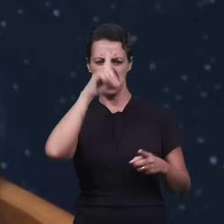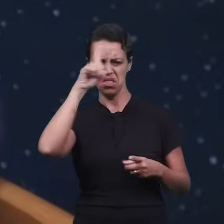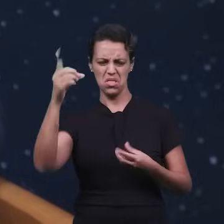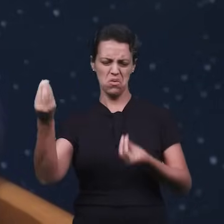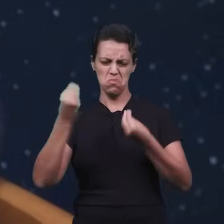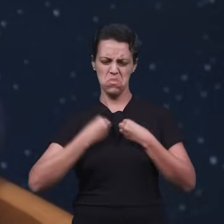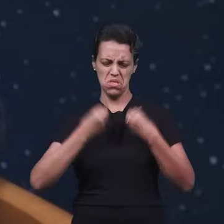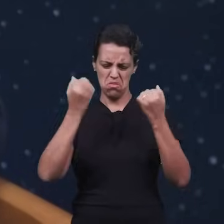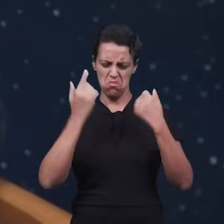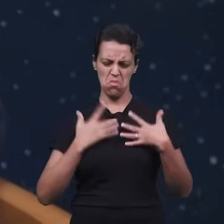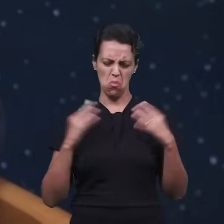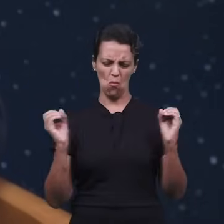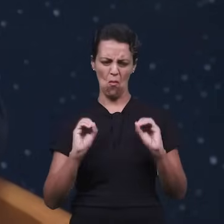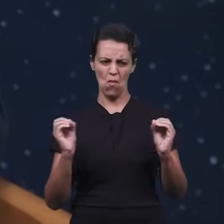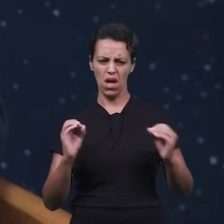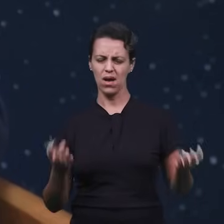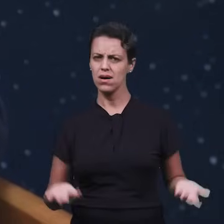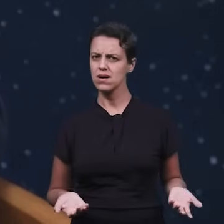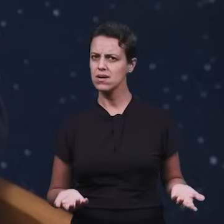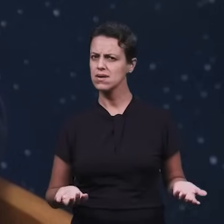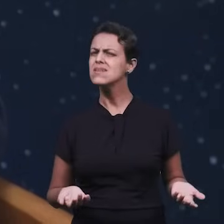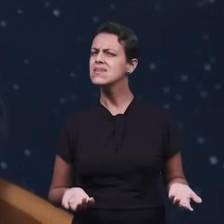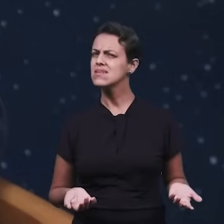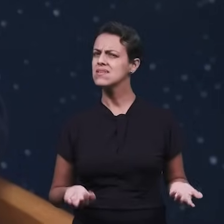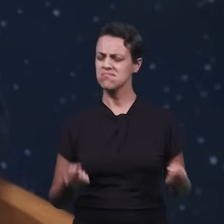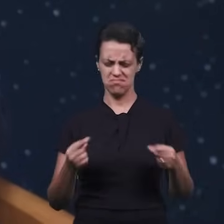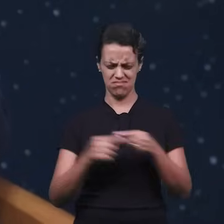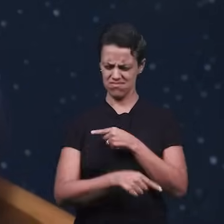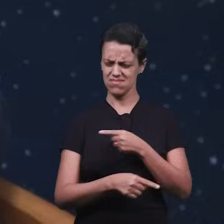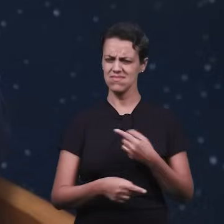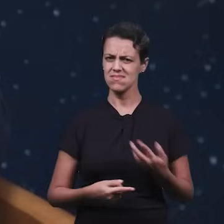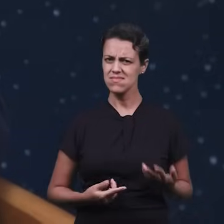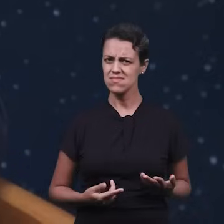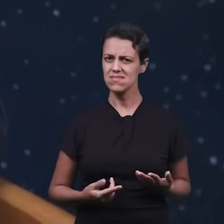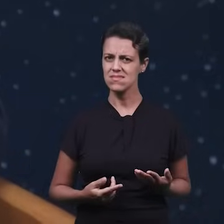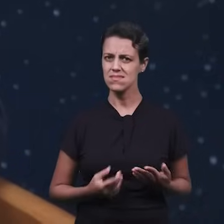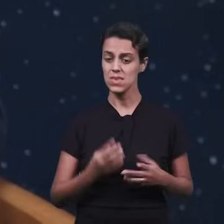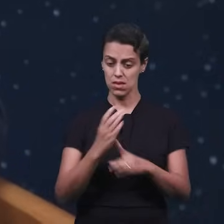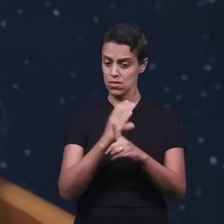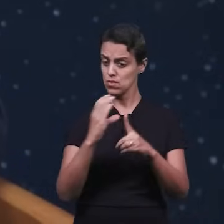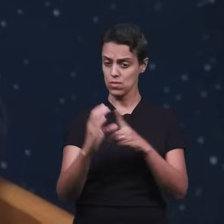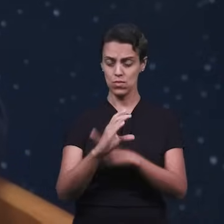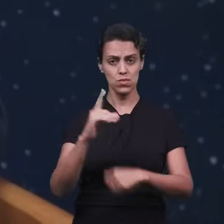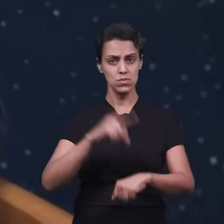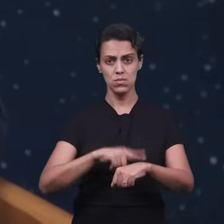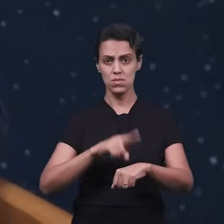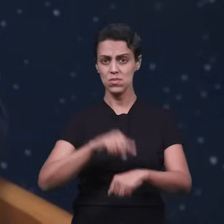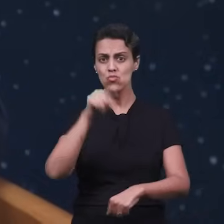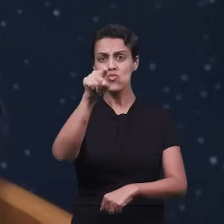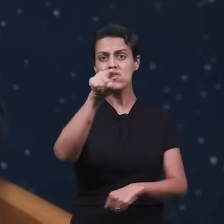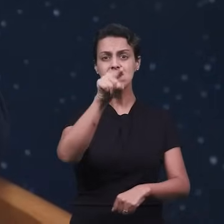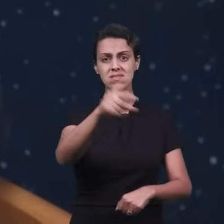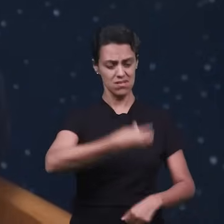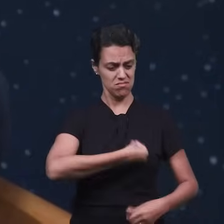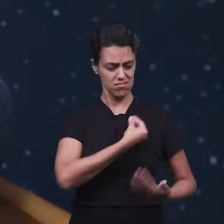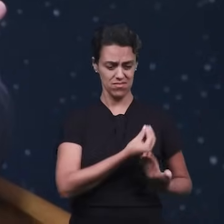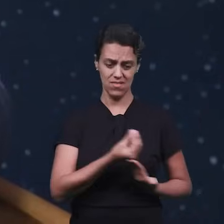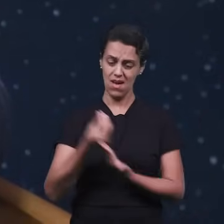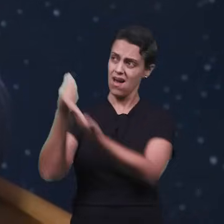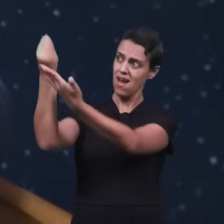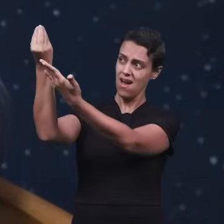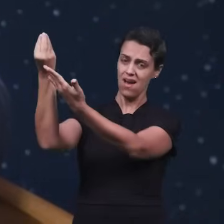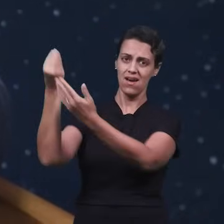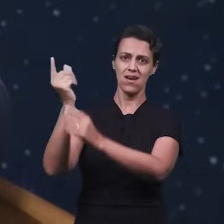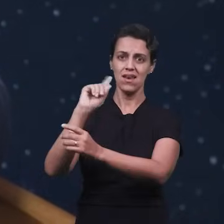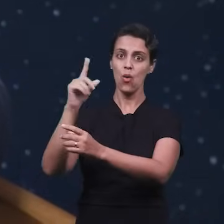não veio, mas você agradou a Deus? Por isso que o culto tem que ser um momento em que você entregue algo a Deus